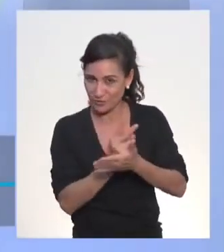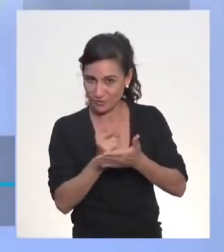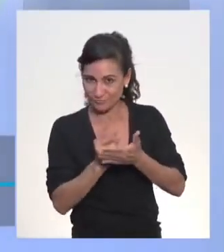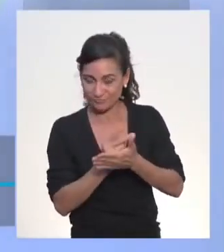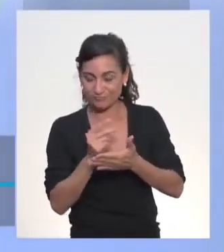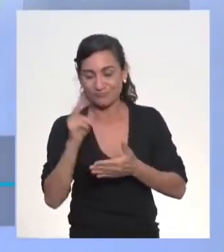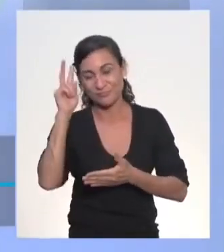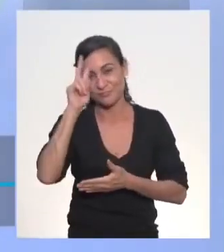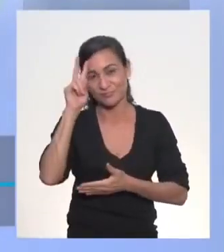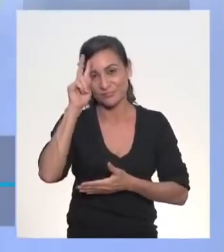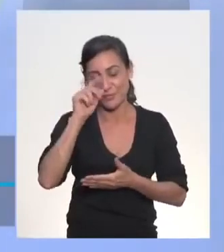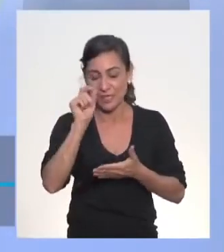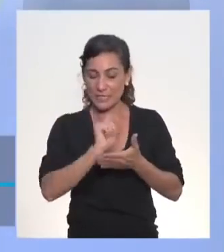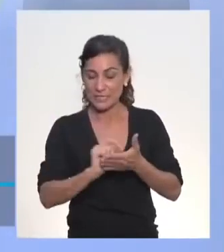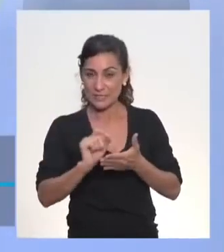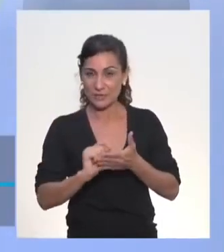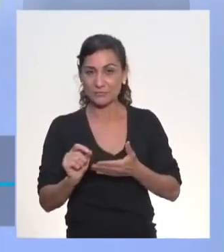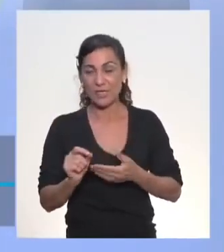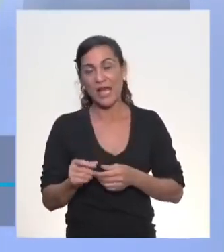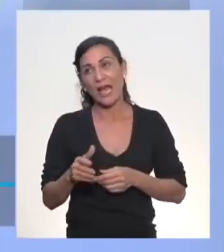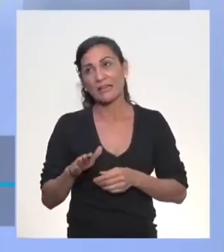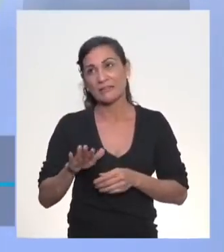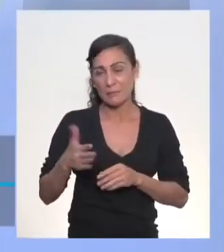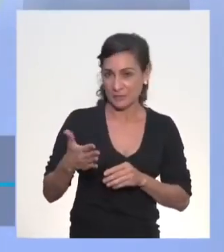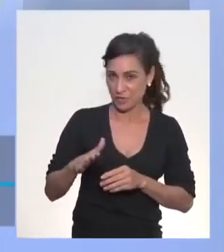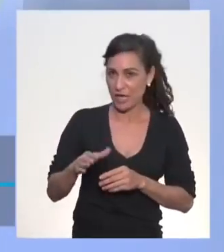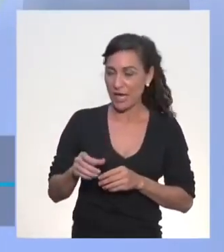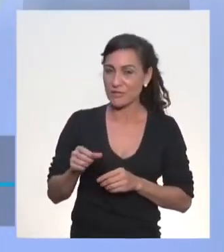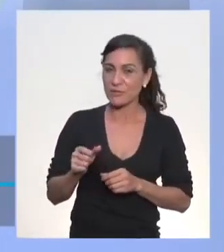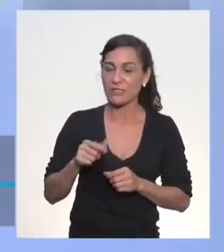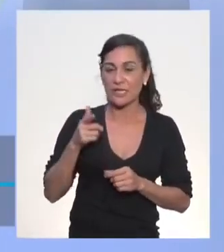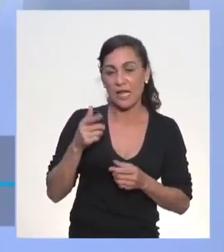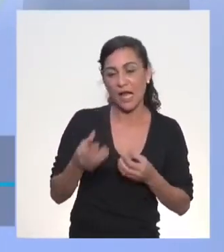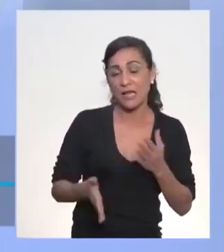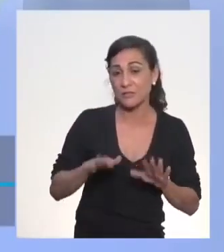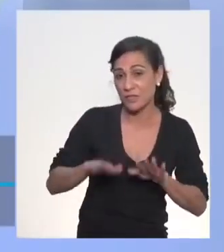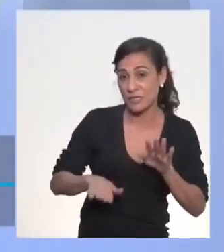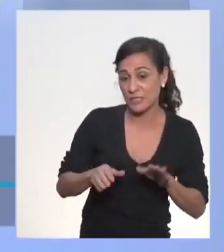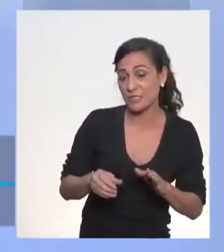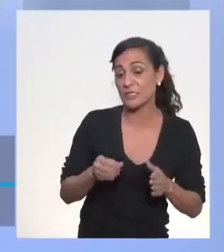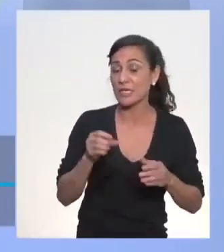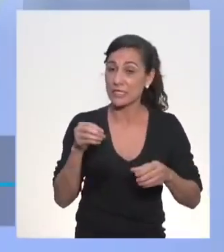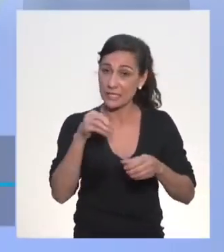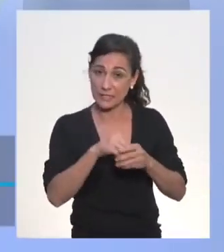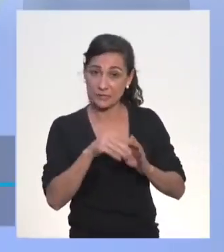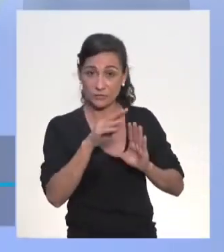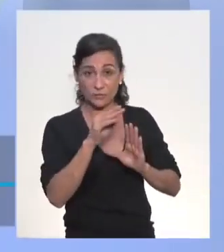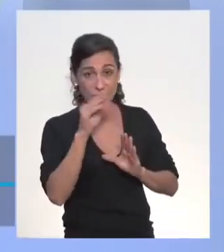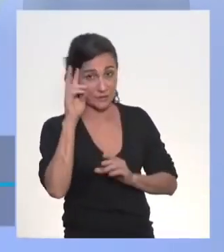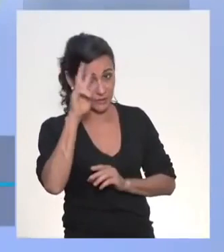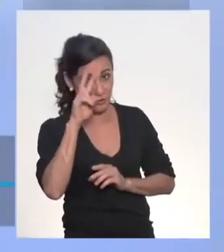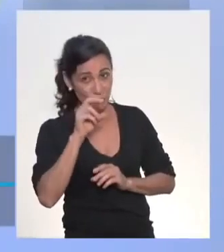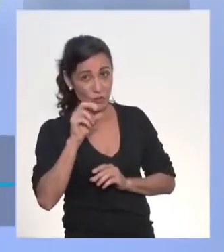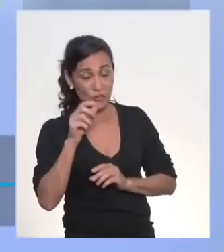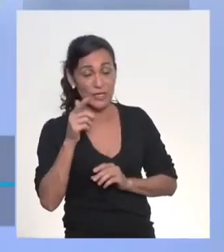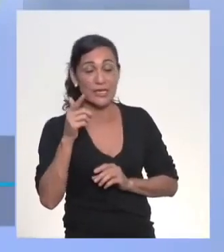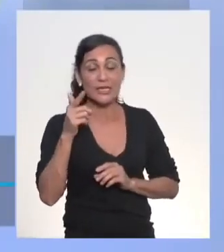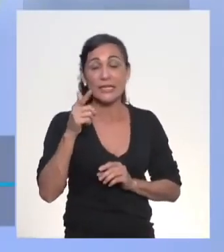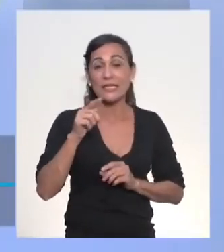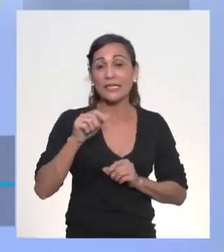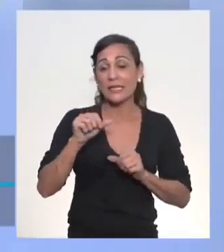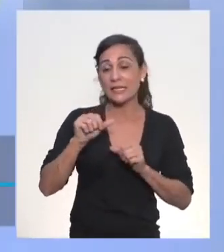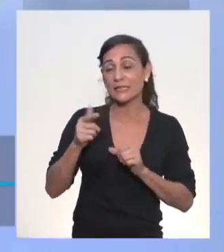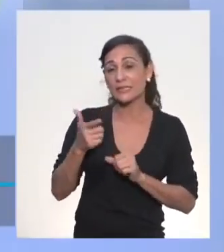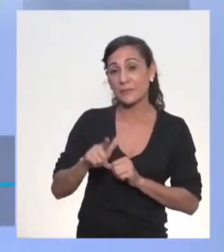aquele que ele participa da história. Às vezes participa, às vezes não participa. Ele está lá em algum momento, mas ele só observa a história acontecer. E ele só tem um ponto